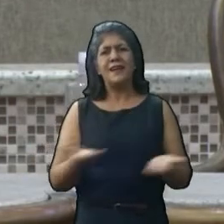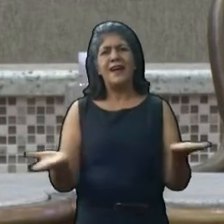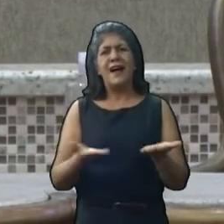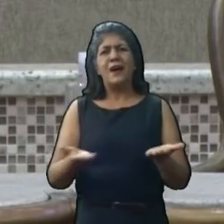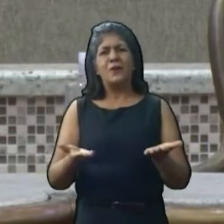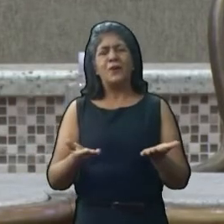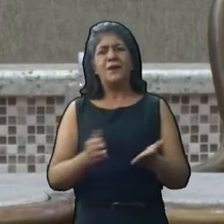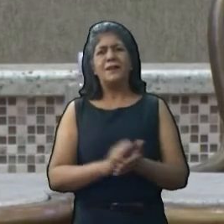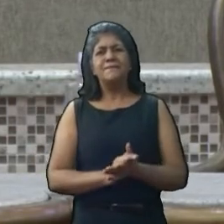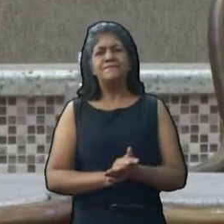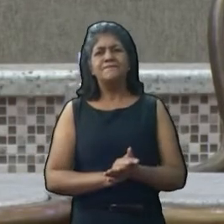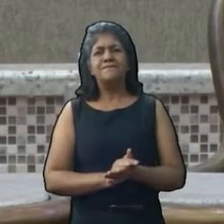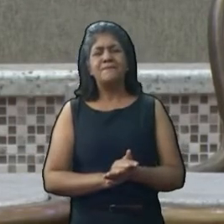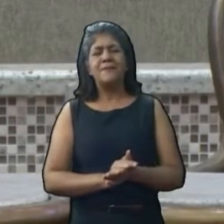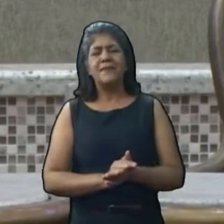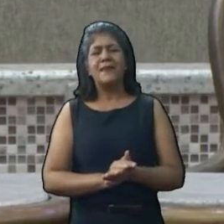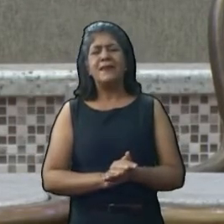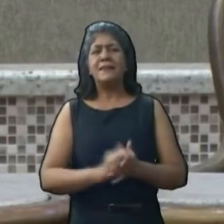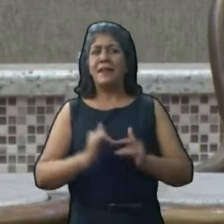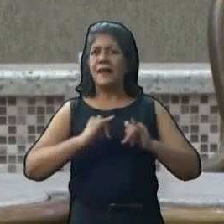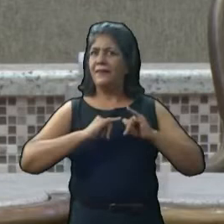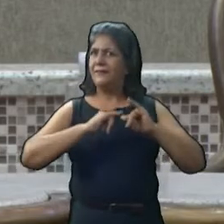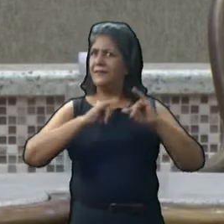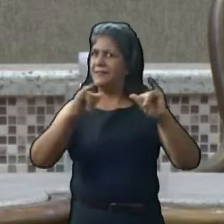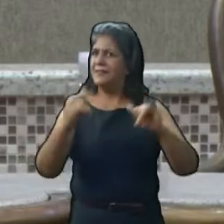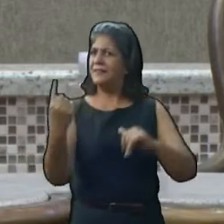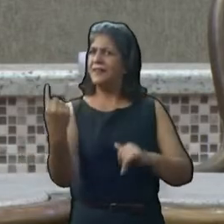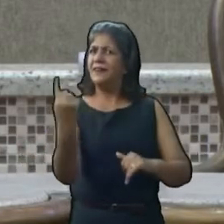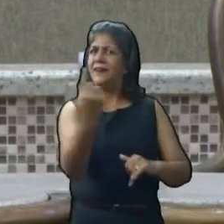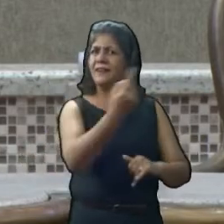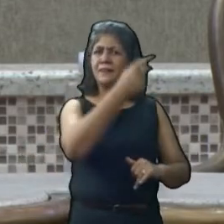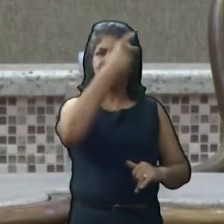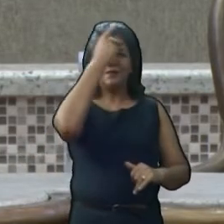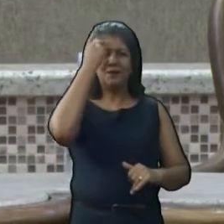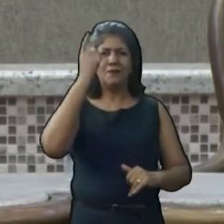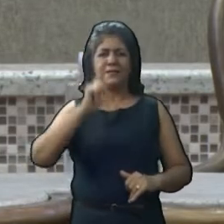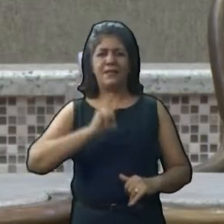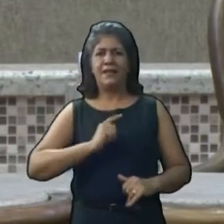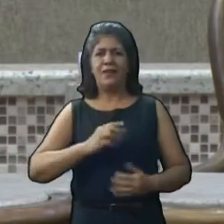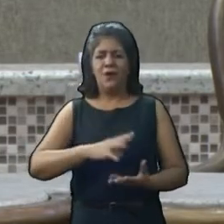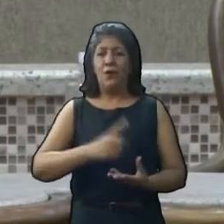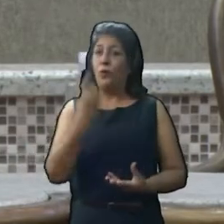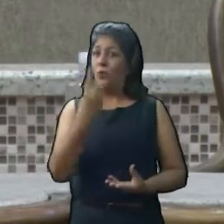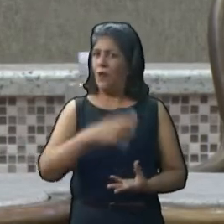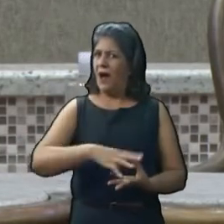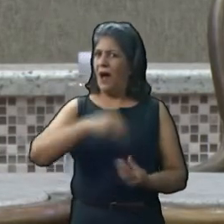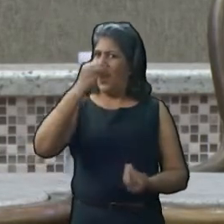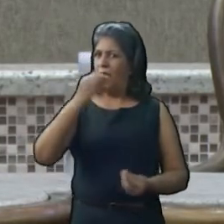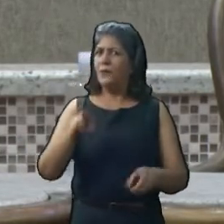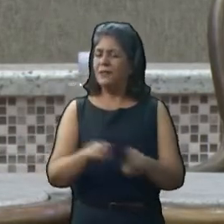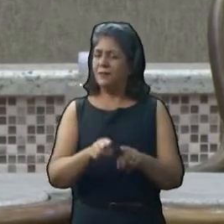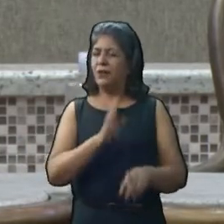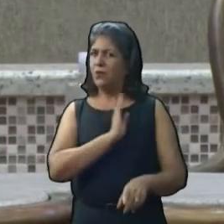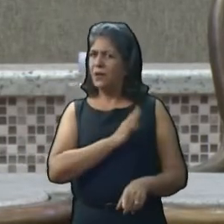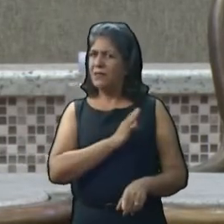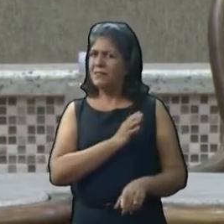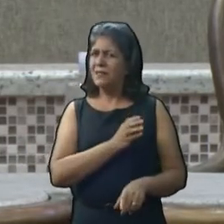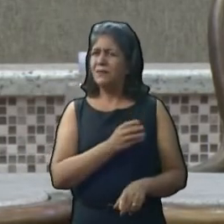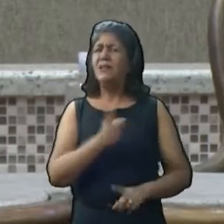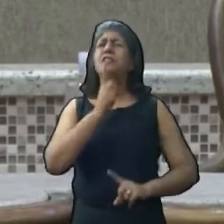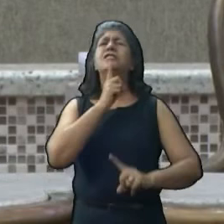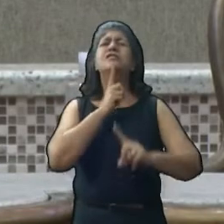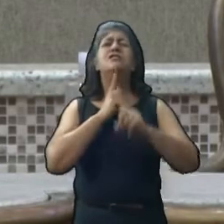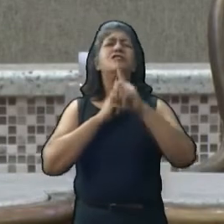momento e eu sei que você tem uma alma e tem um coração que você quer viver todo plano de deus